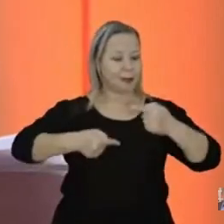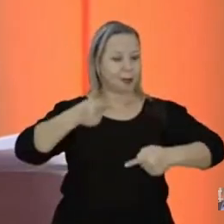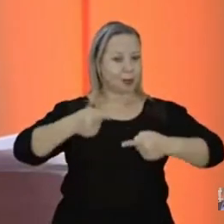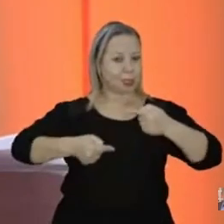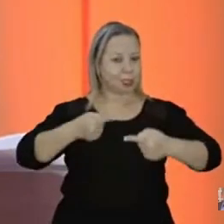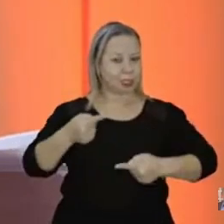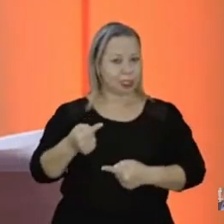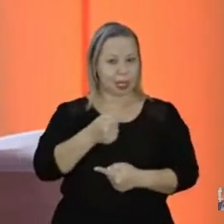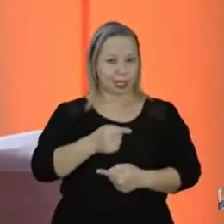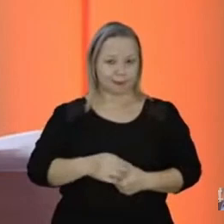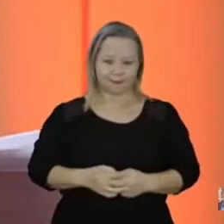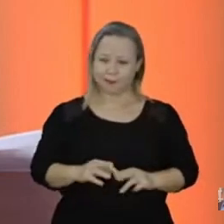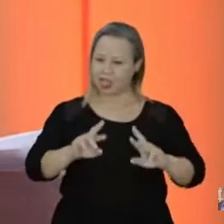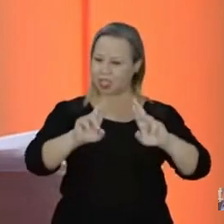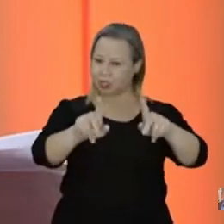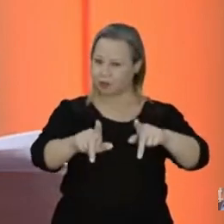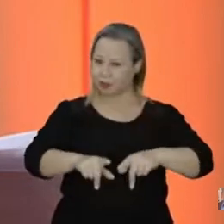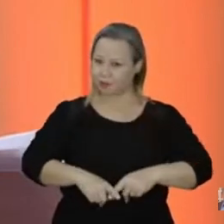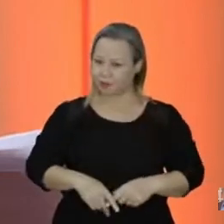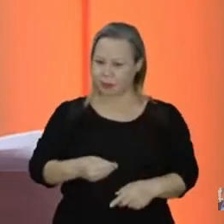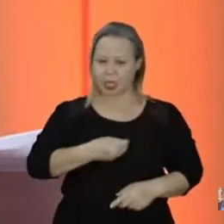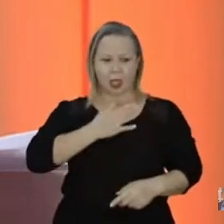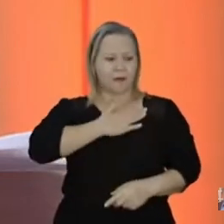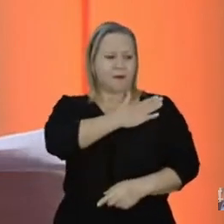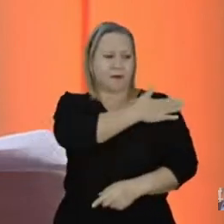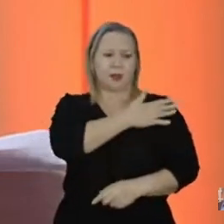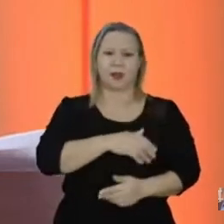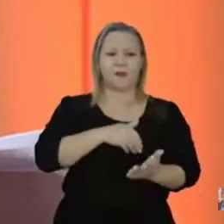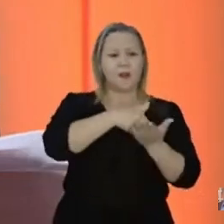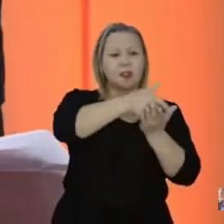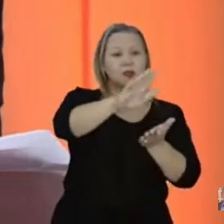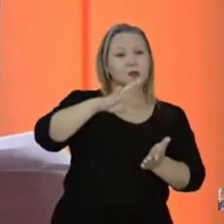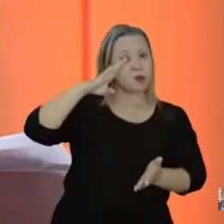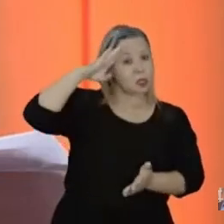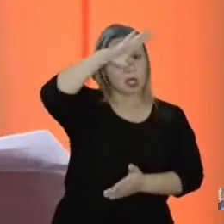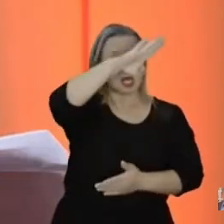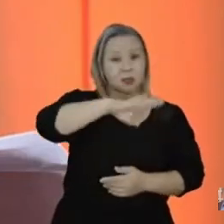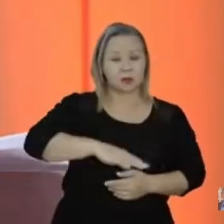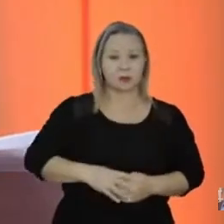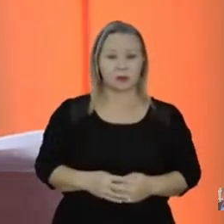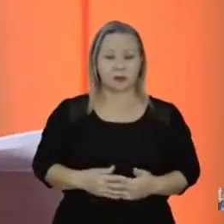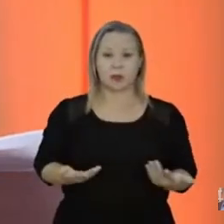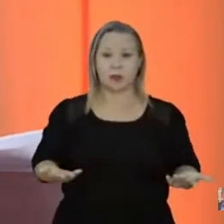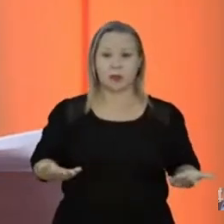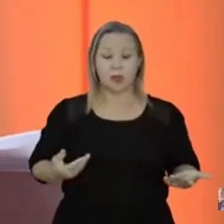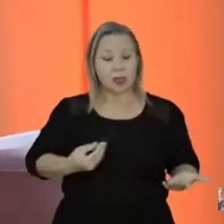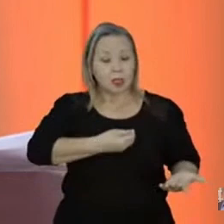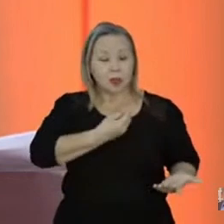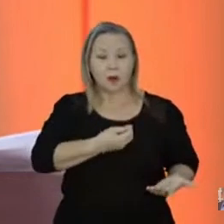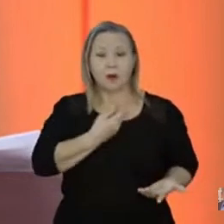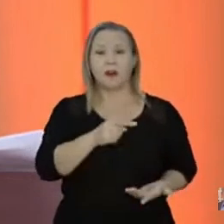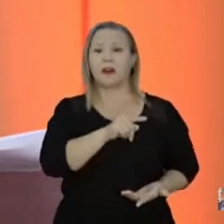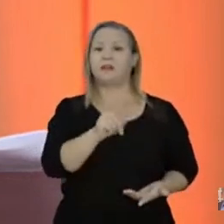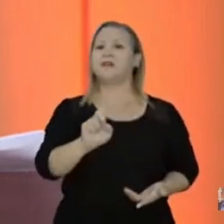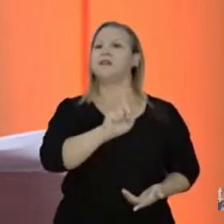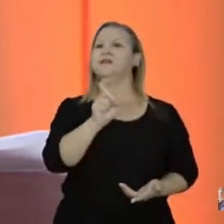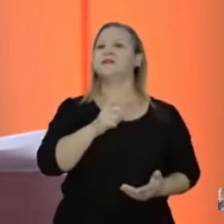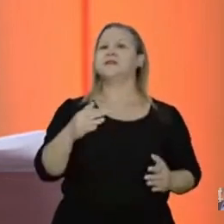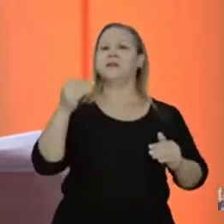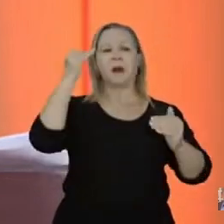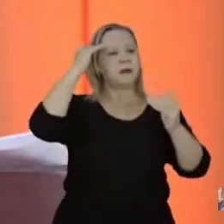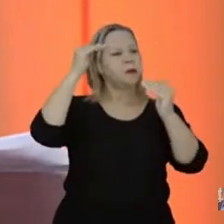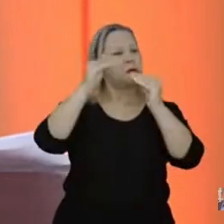Até a vida militar, ele foi expulso do exército. Então, a vida dele não é condizente com um